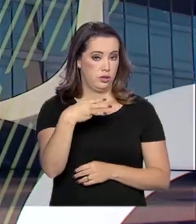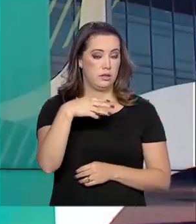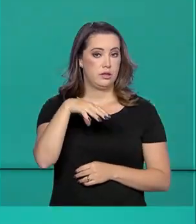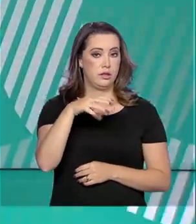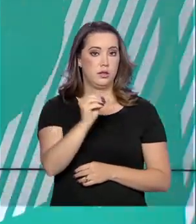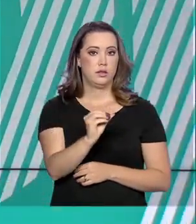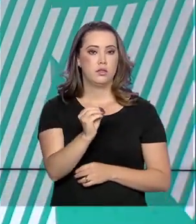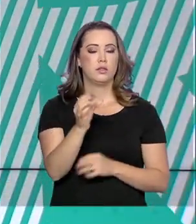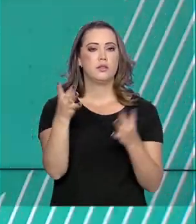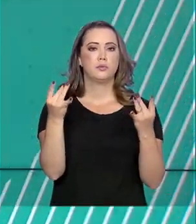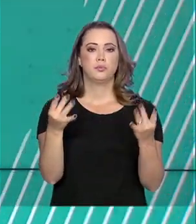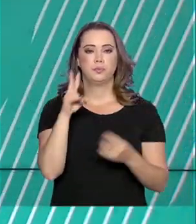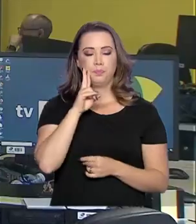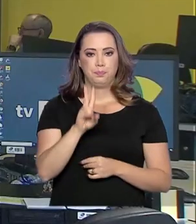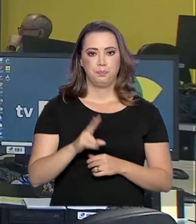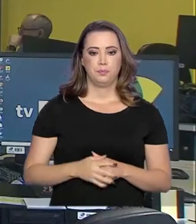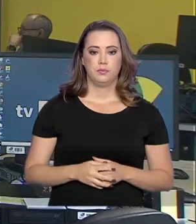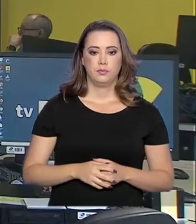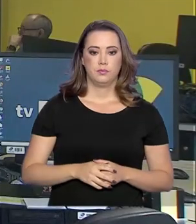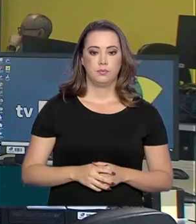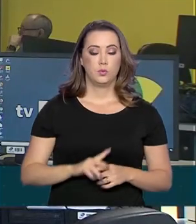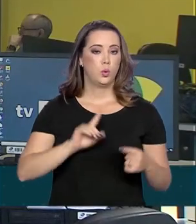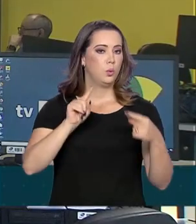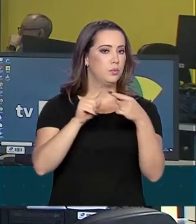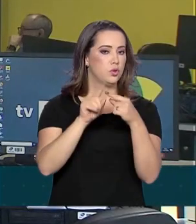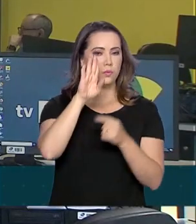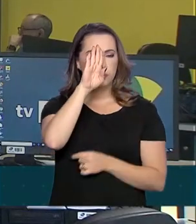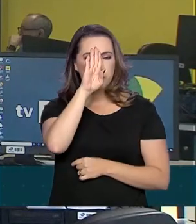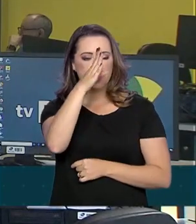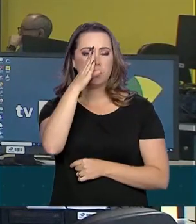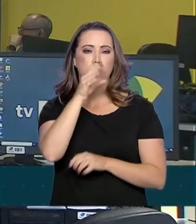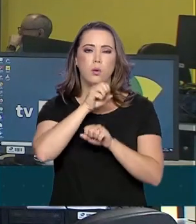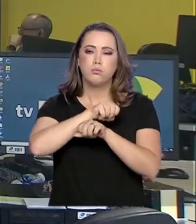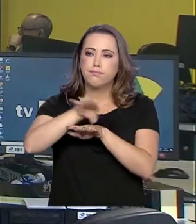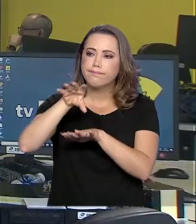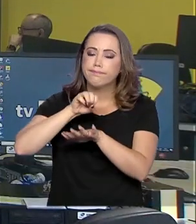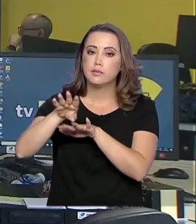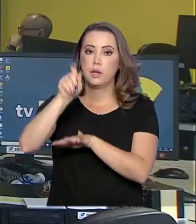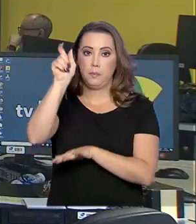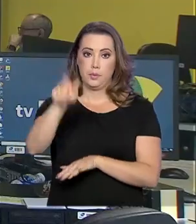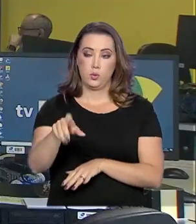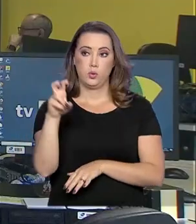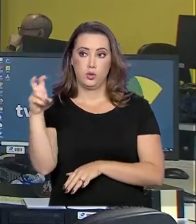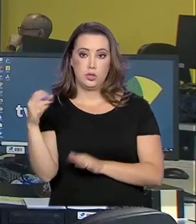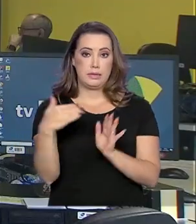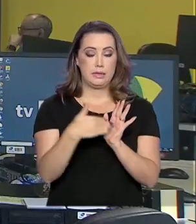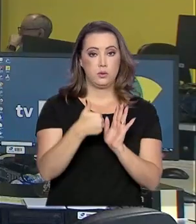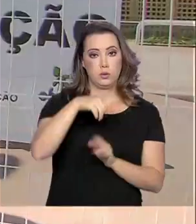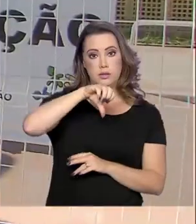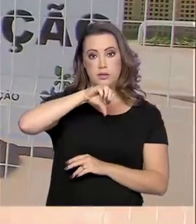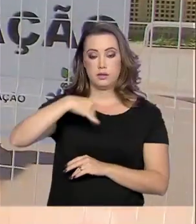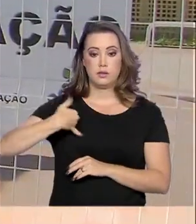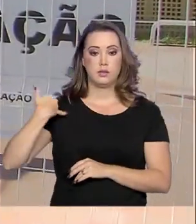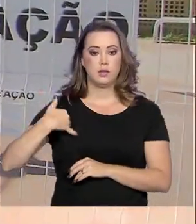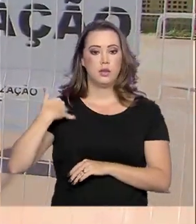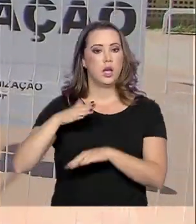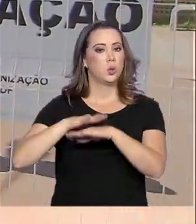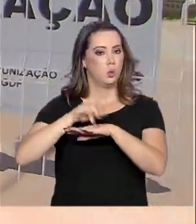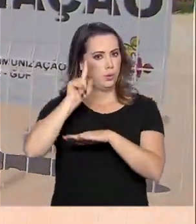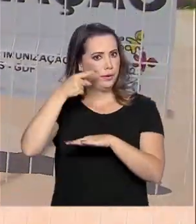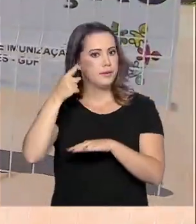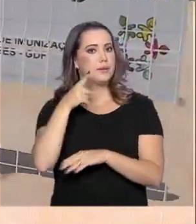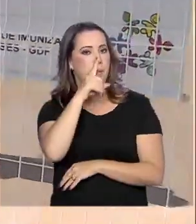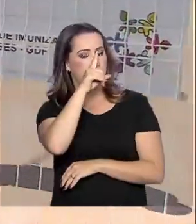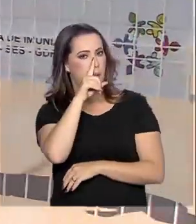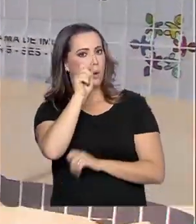Pimenta tem as informações. O foco principal dessa campanha é imunizar pessoas entre 5 e 19 anos. A doença é grave